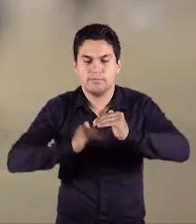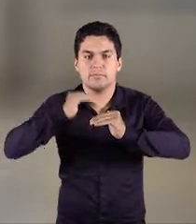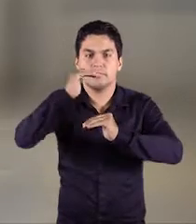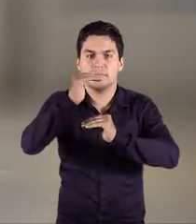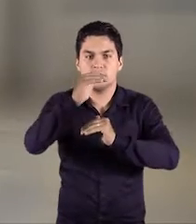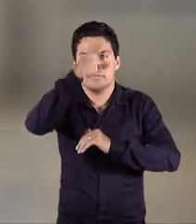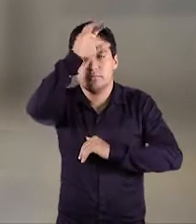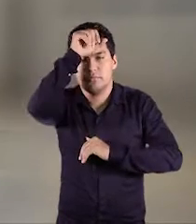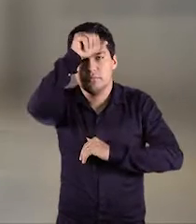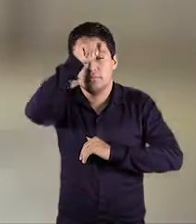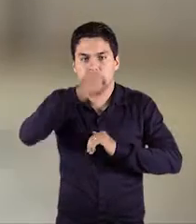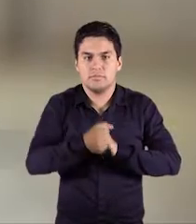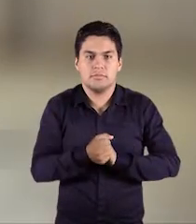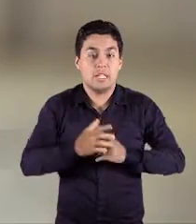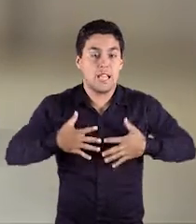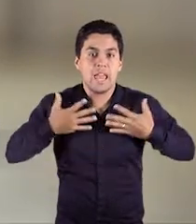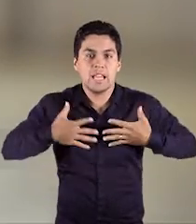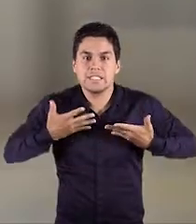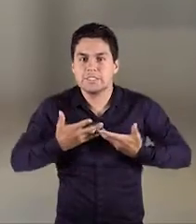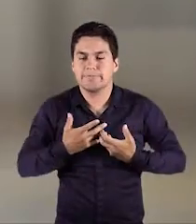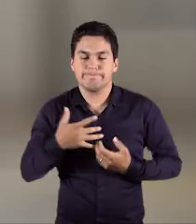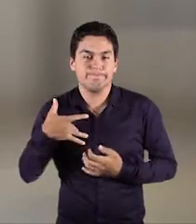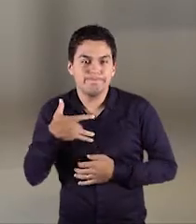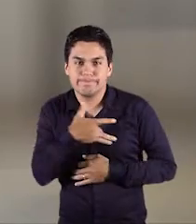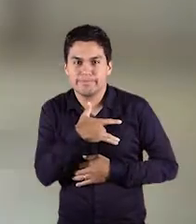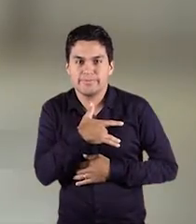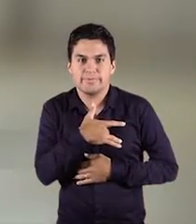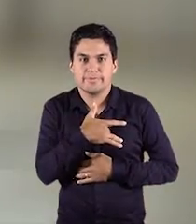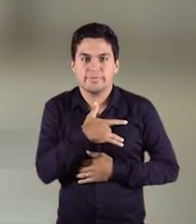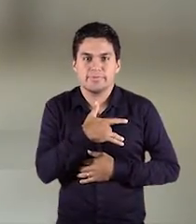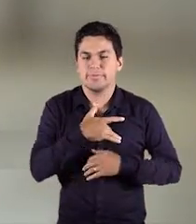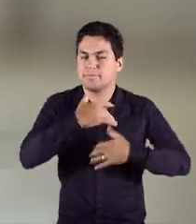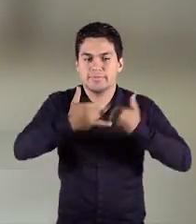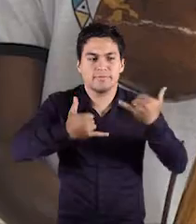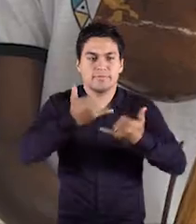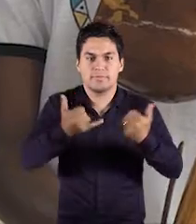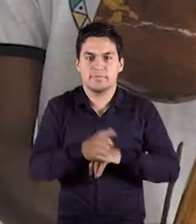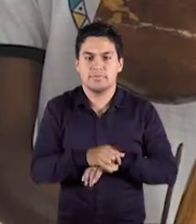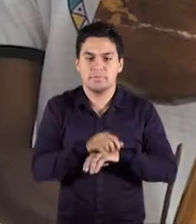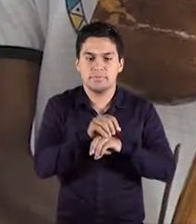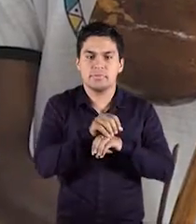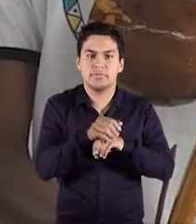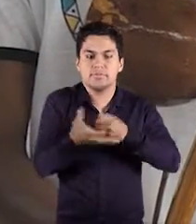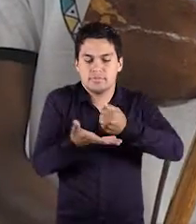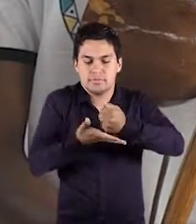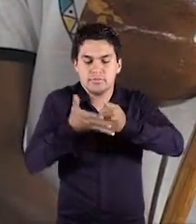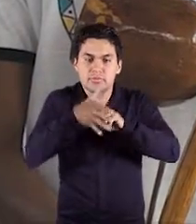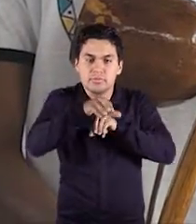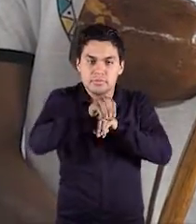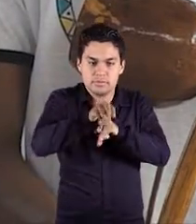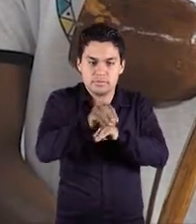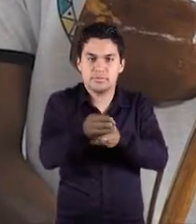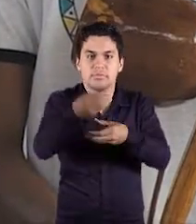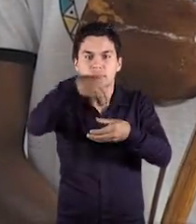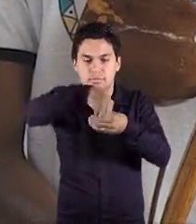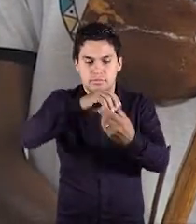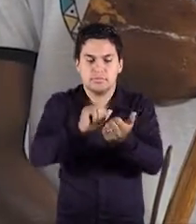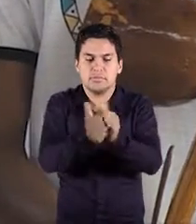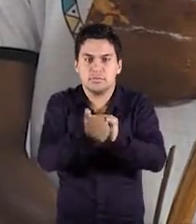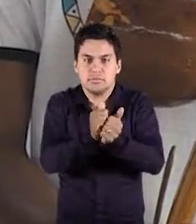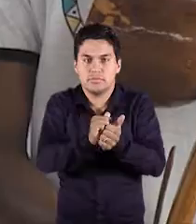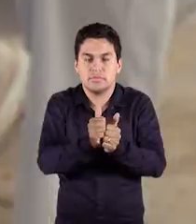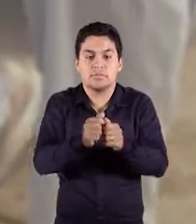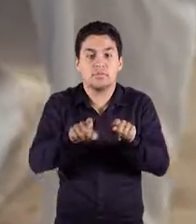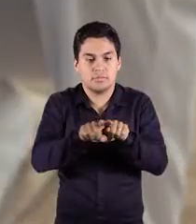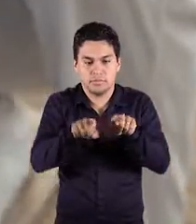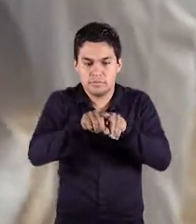superação, aprendizado. É alegria. É saúde. É diversão. Os ensinamentos que se aprende no esporte